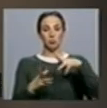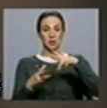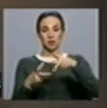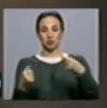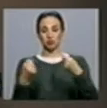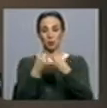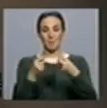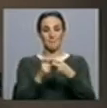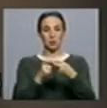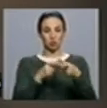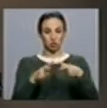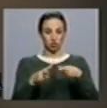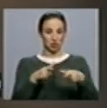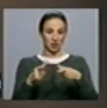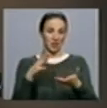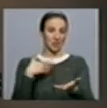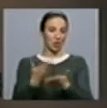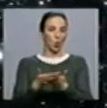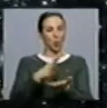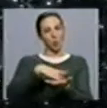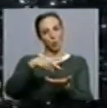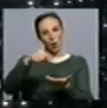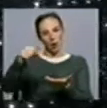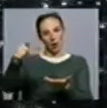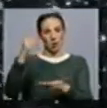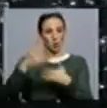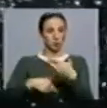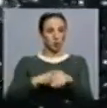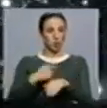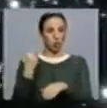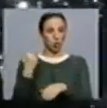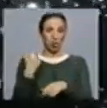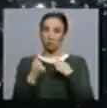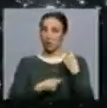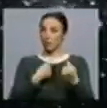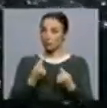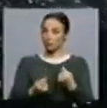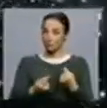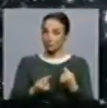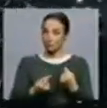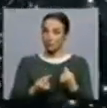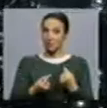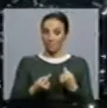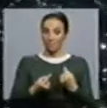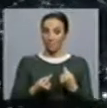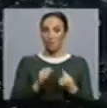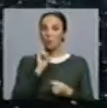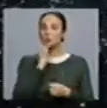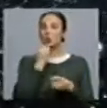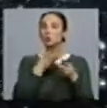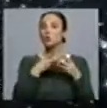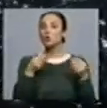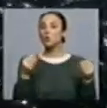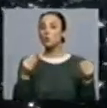perto da estrela que contribuiu para toda esta poeira. E, se calhar, aconteceu há pouco tempo. E, portanto, para um mistério resolvido ou